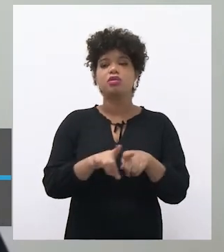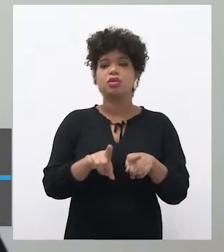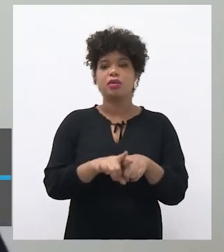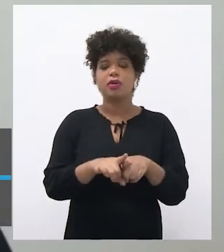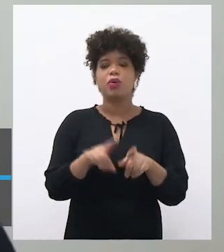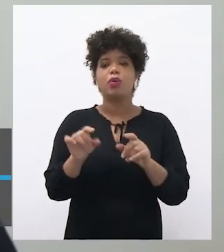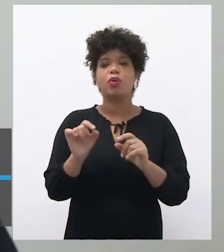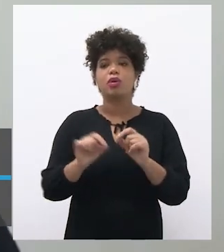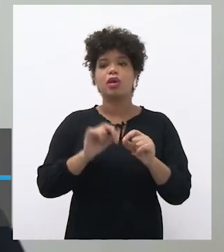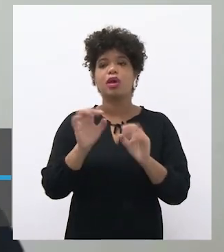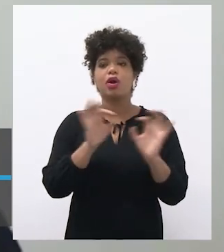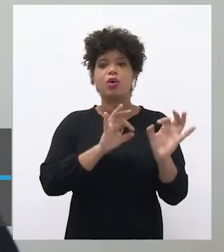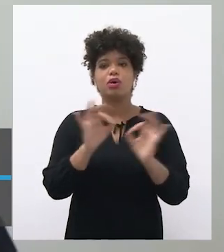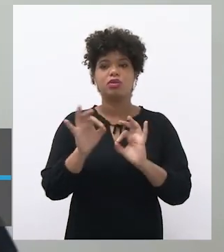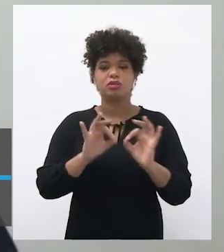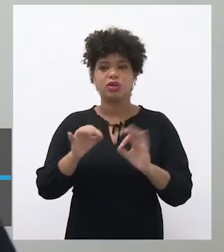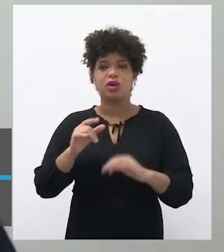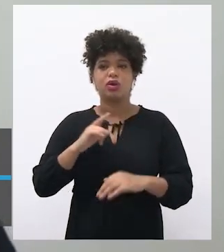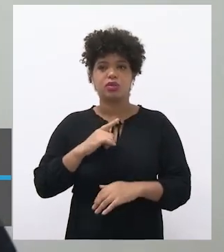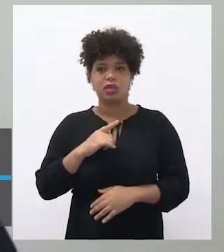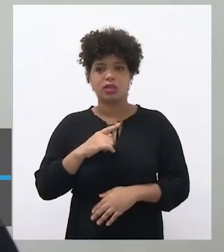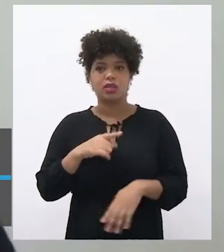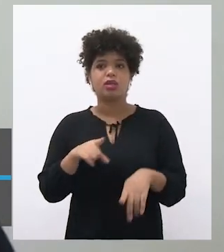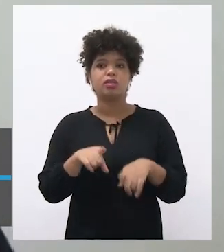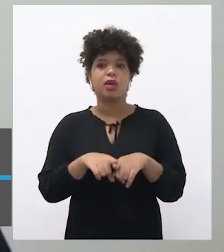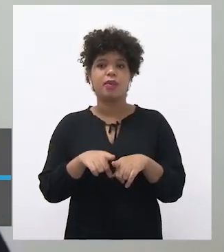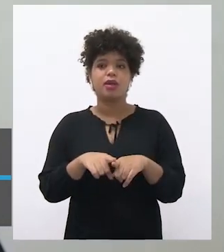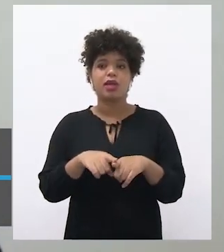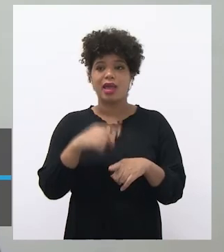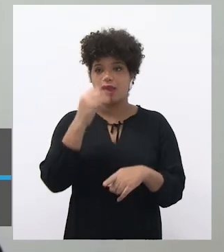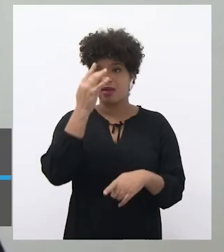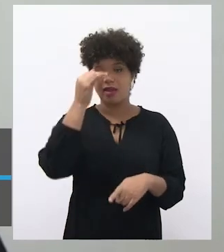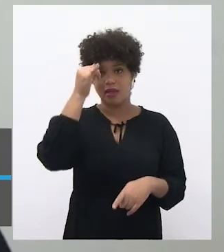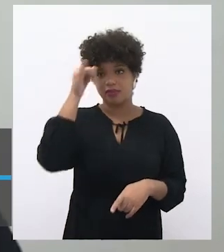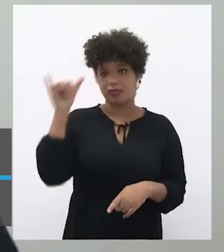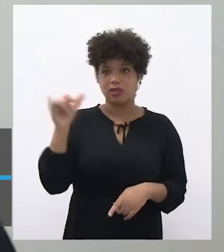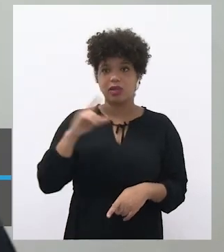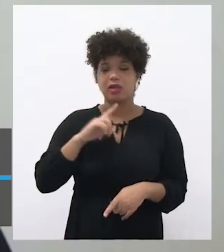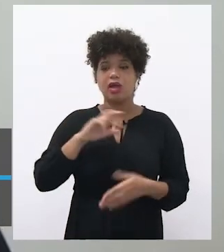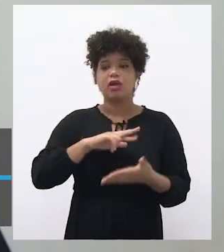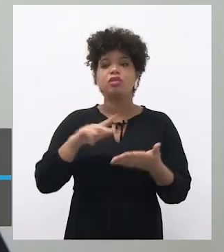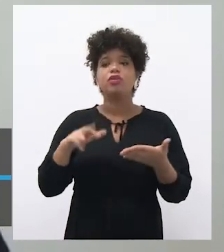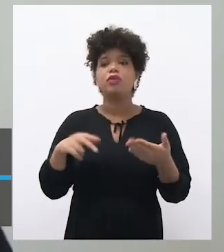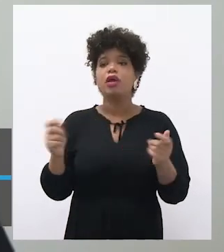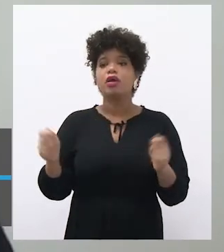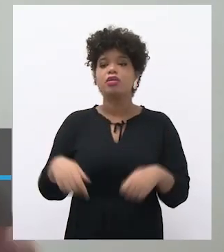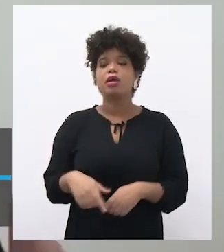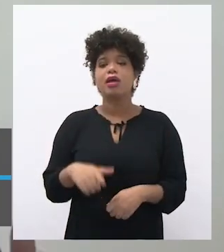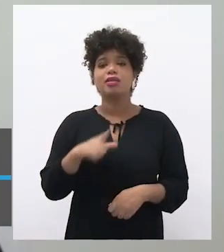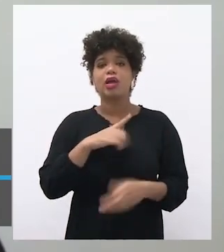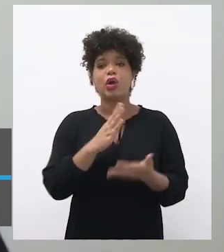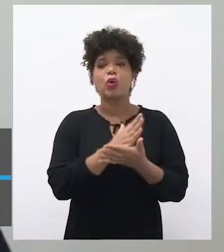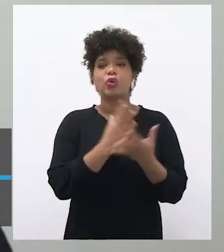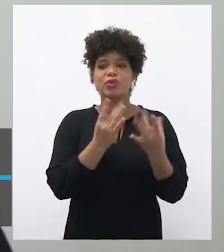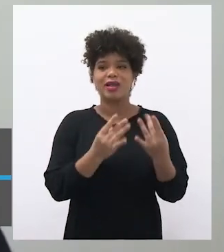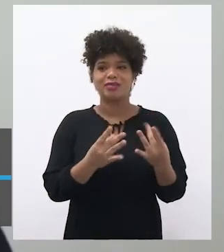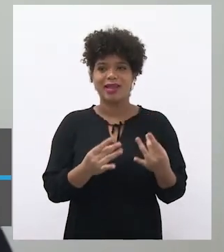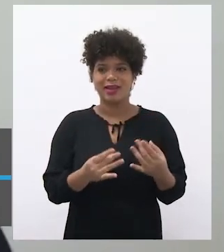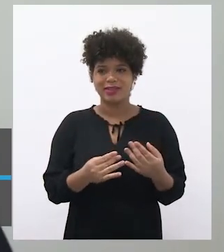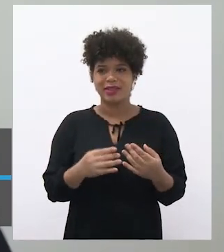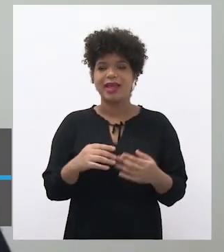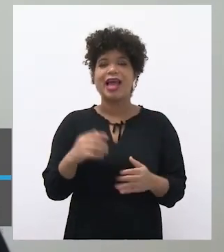que destinada a acelerar, um mecanismo que é destinado a acelerar a igualdade entre homens e mulheres,